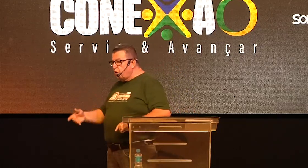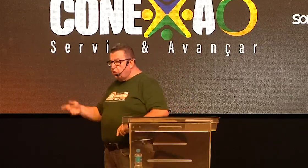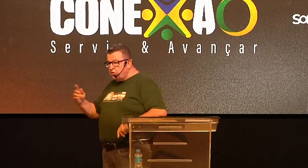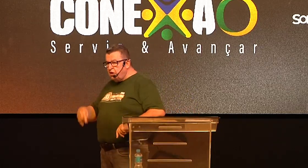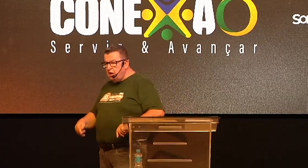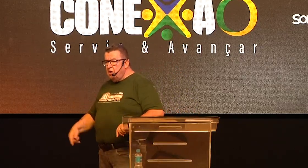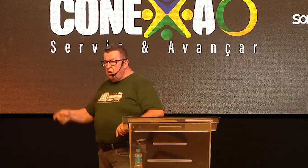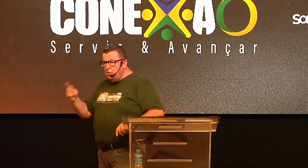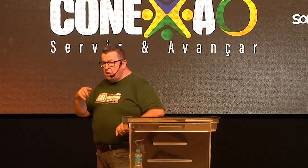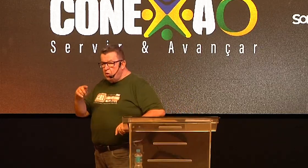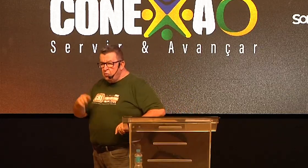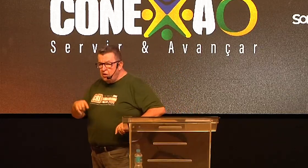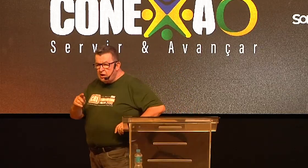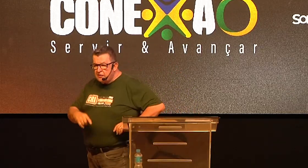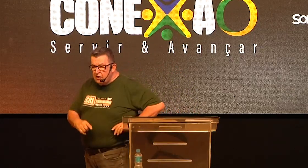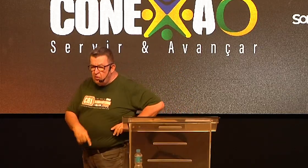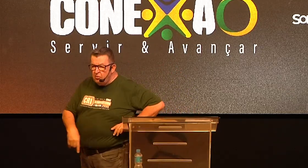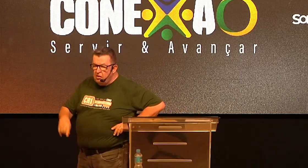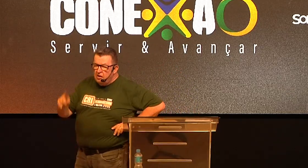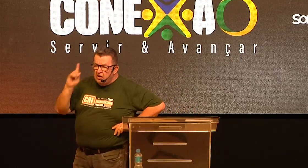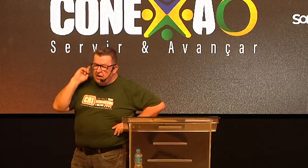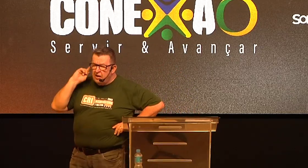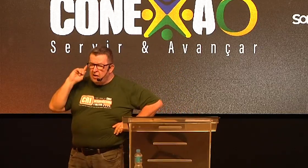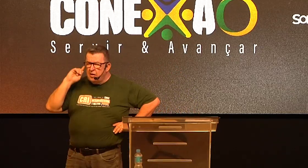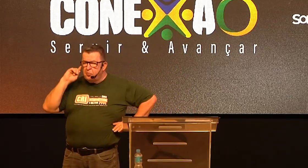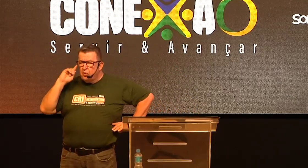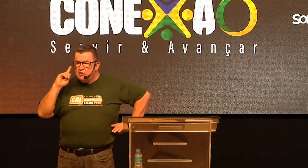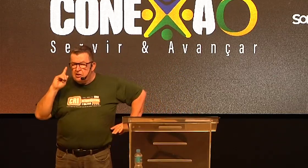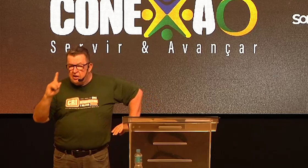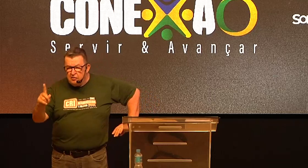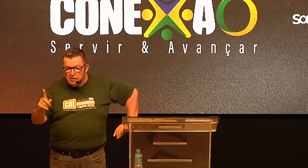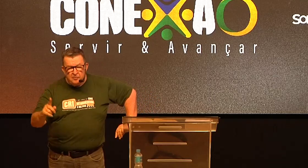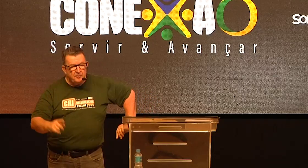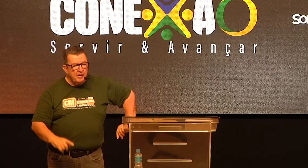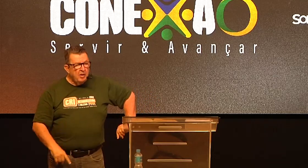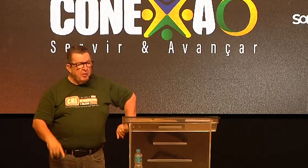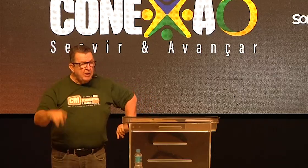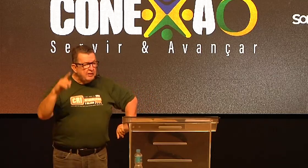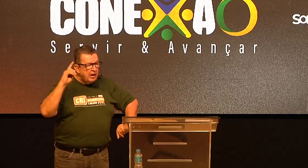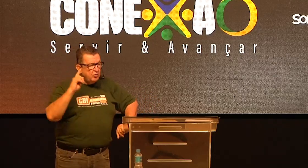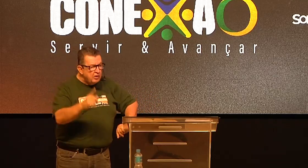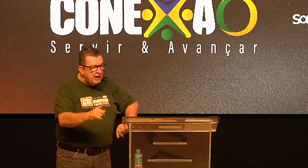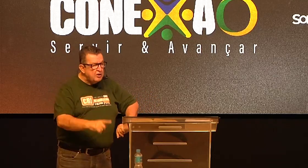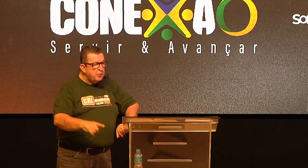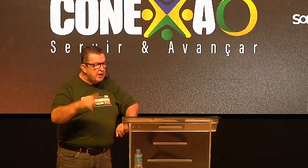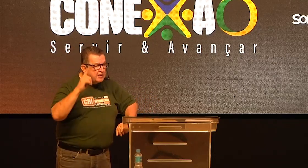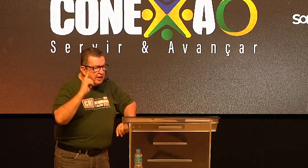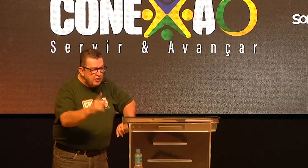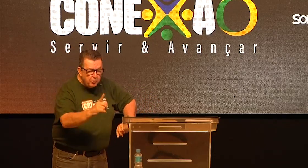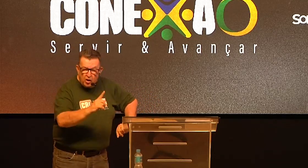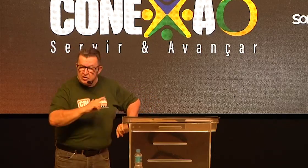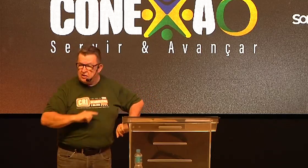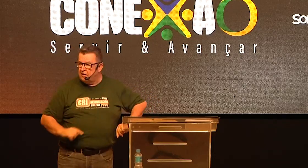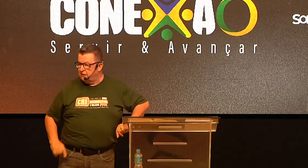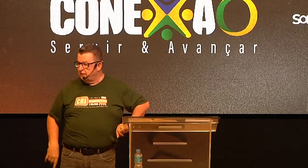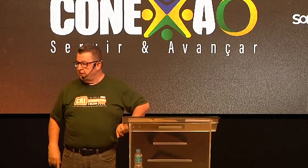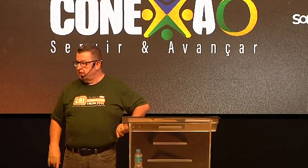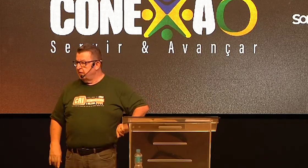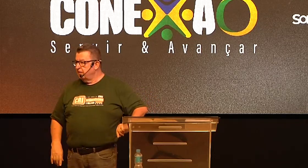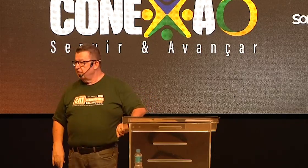Para produzir uma comunicação positiva, para entrar nos lares, para ser